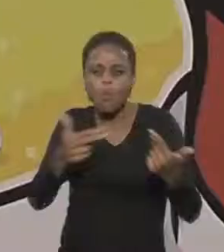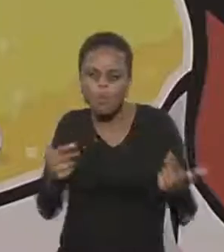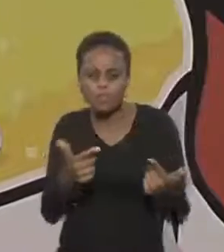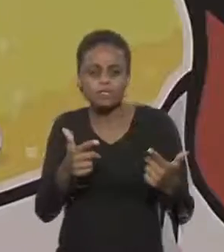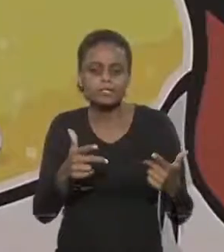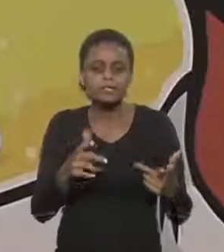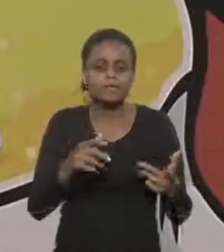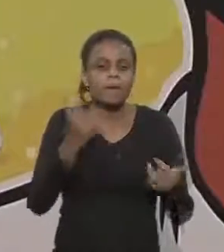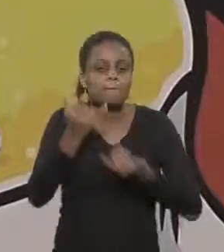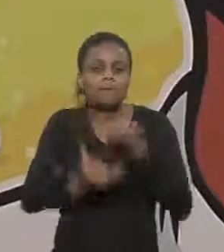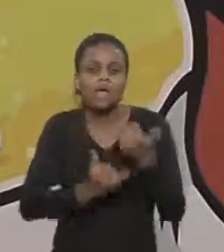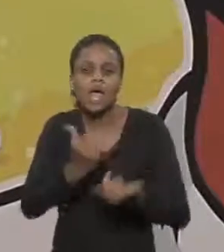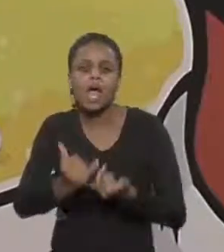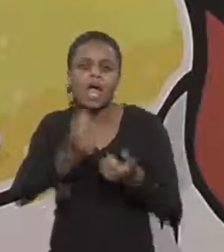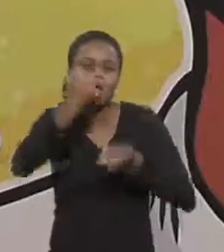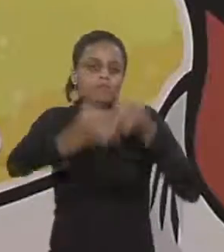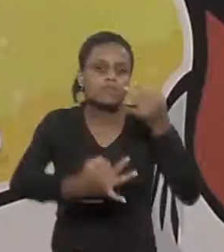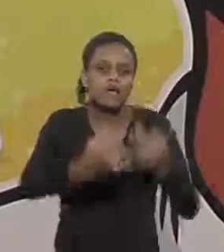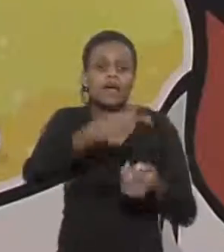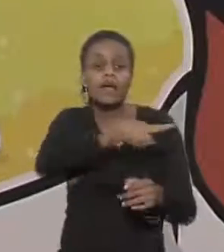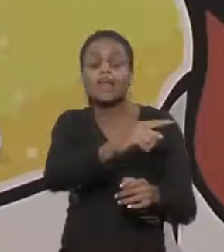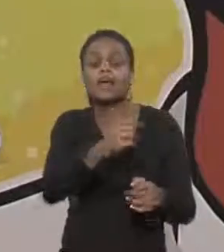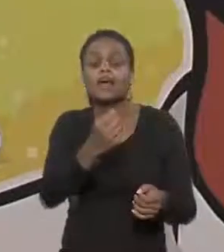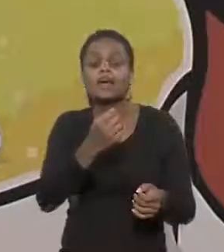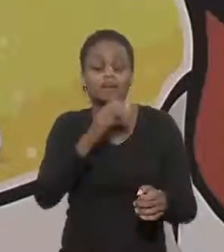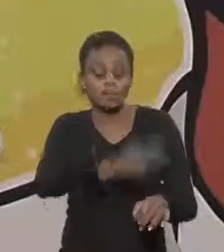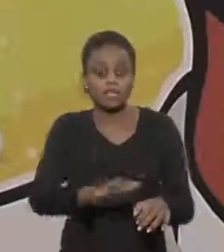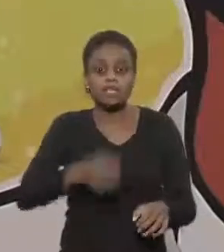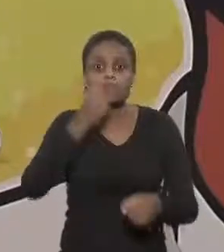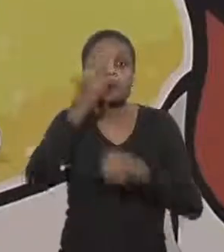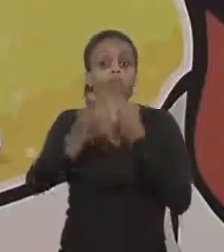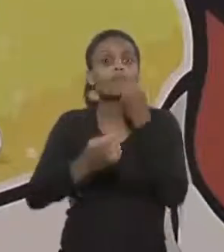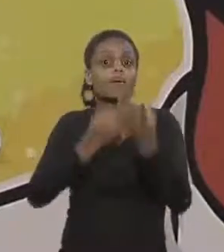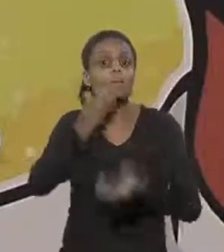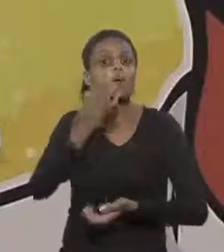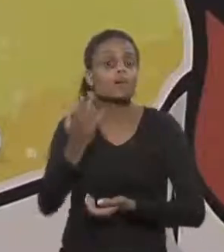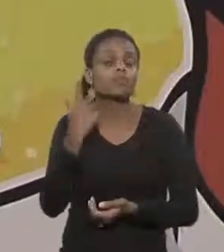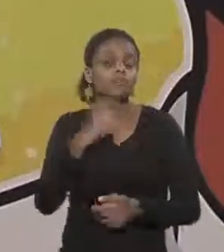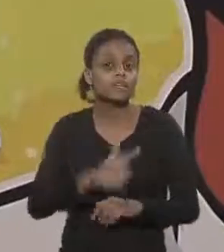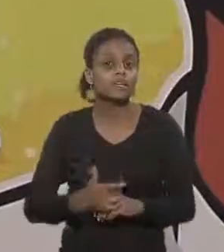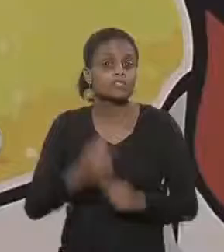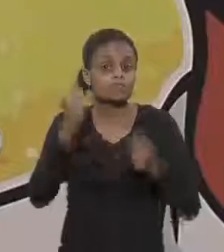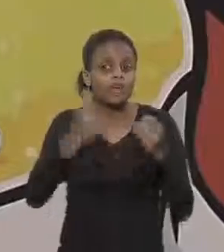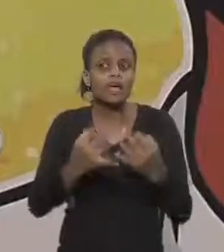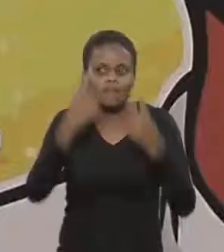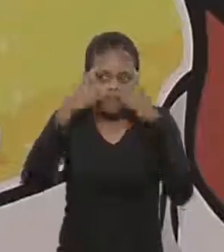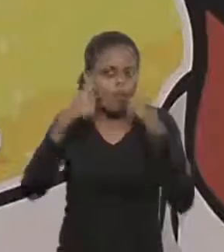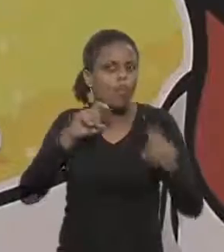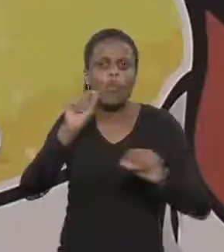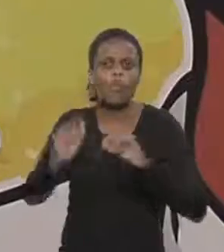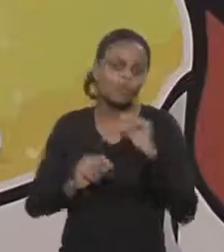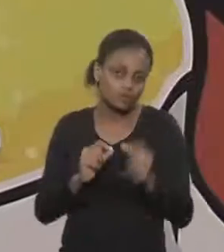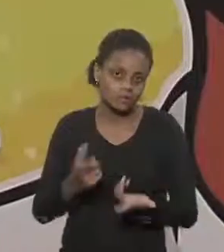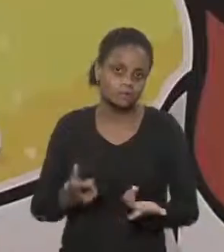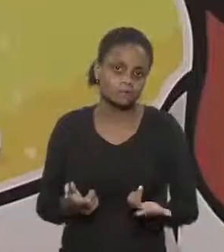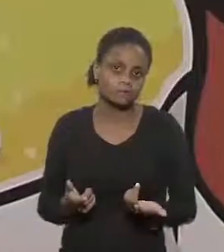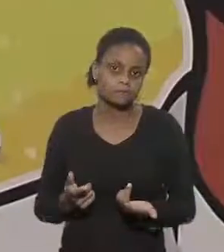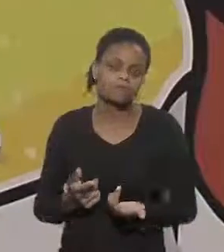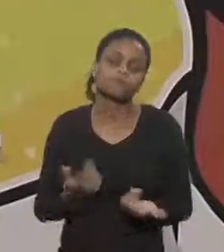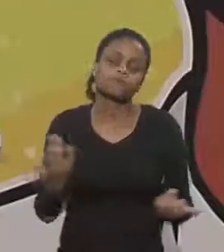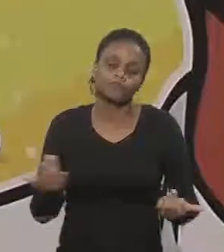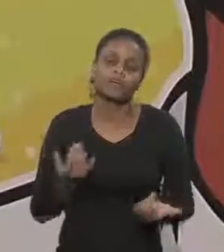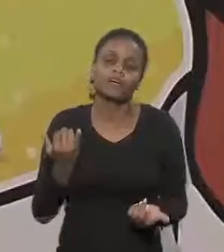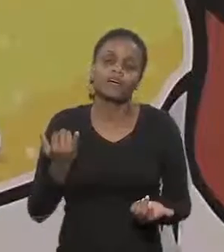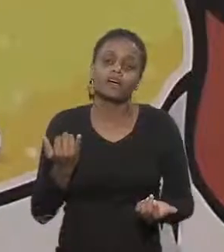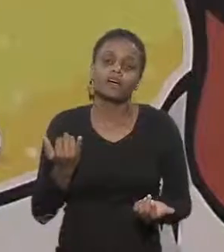ferramentas lúdicas para que essa criança possa dizer o caso, a violência que ela sofreu.